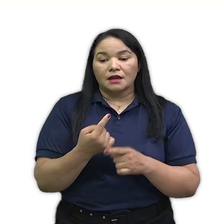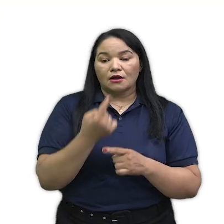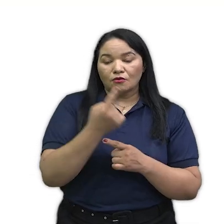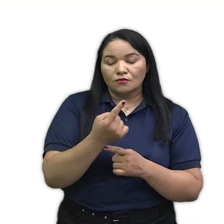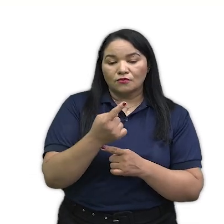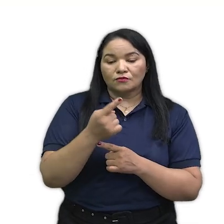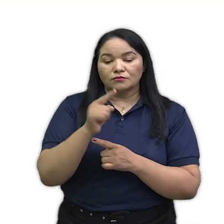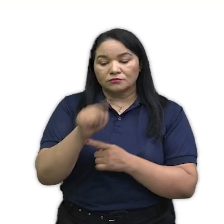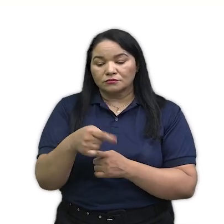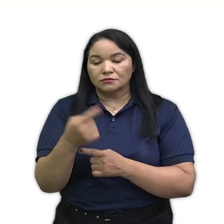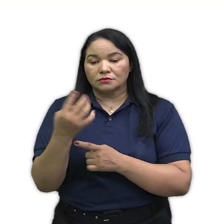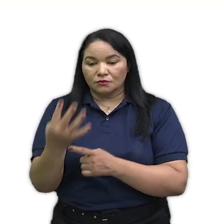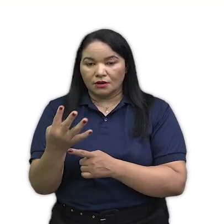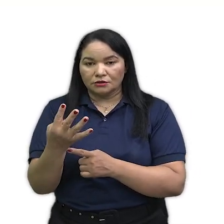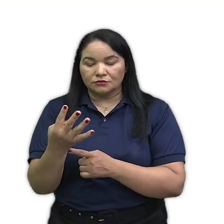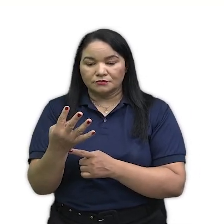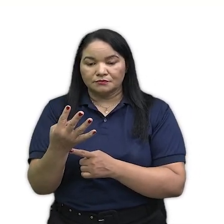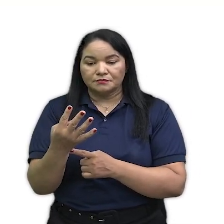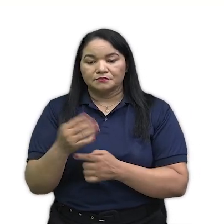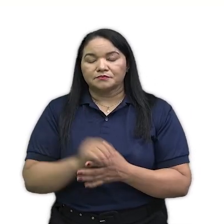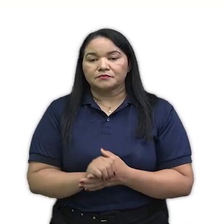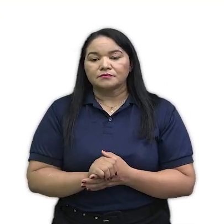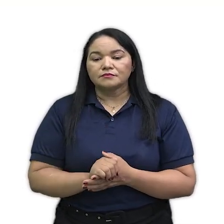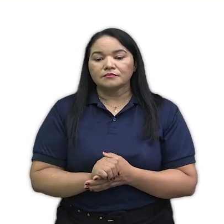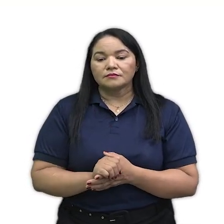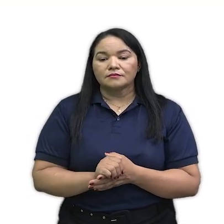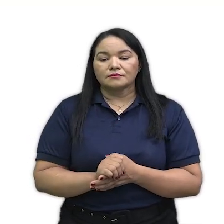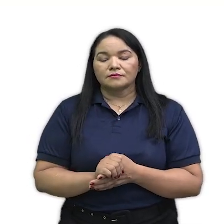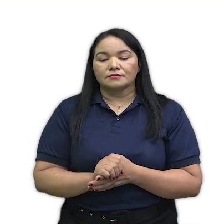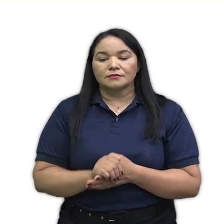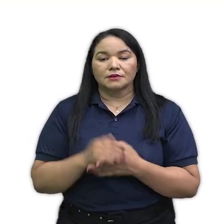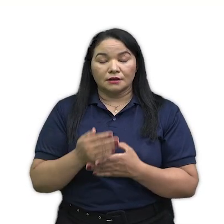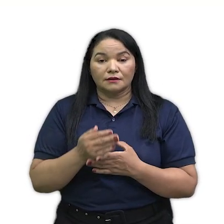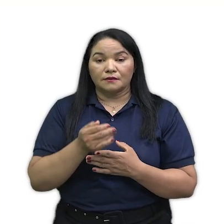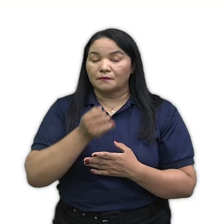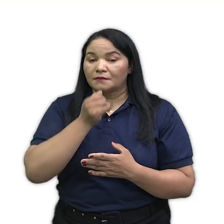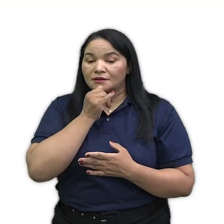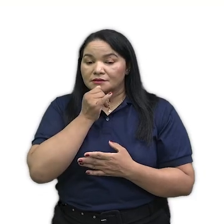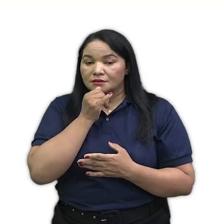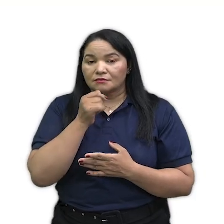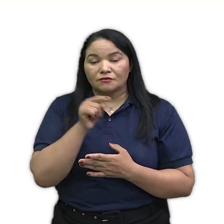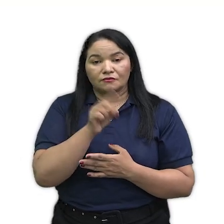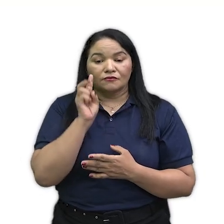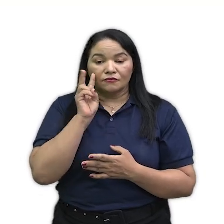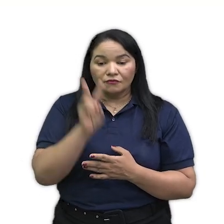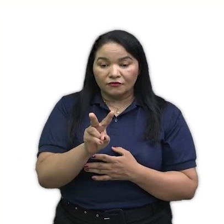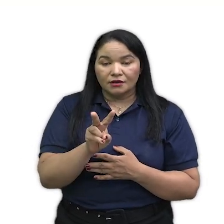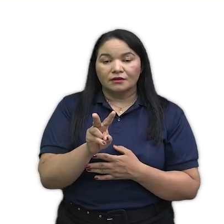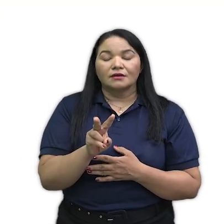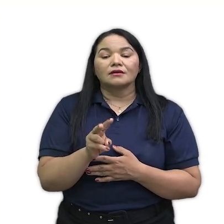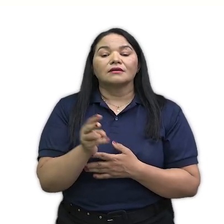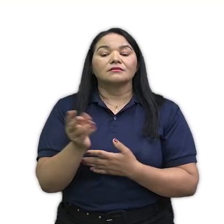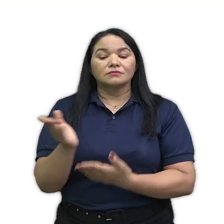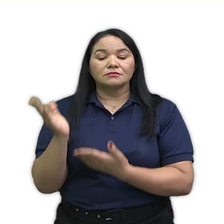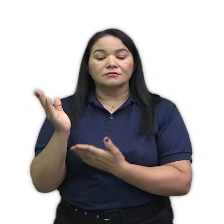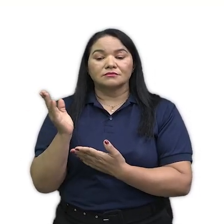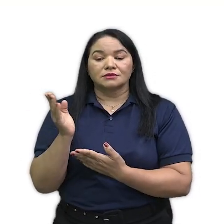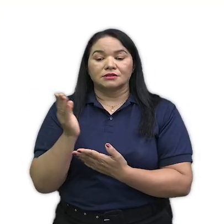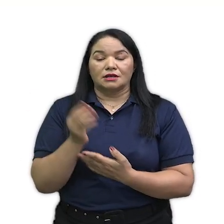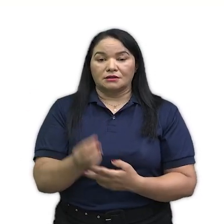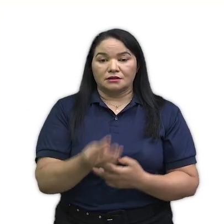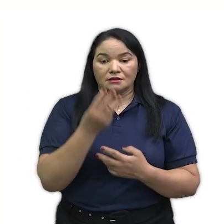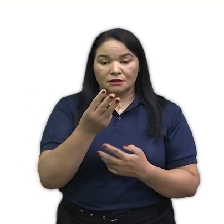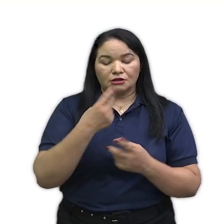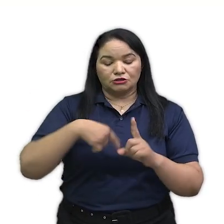a 4, tá bom? Então, tá aí você, com esse exemplo aí, você tem agora na tela os 3